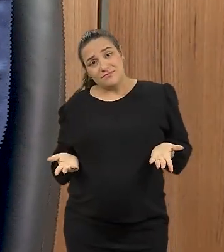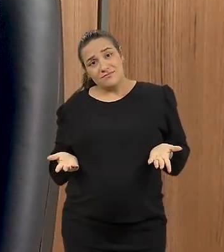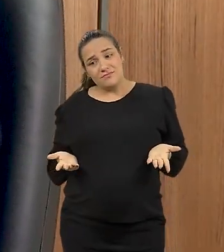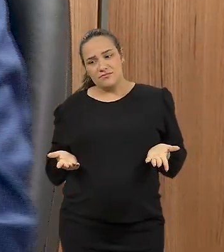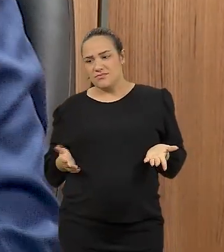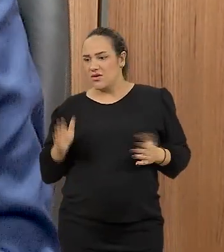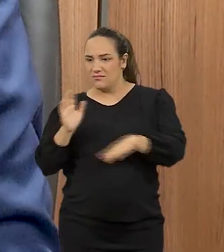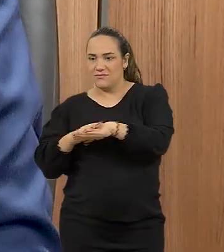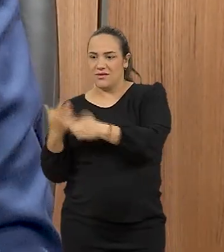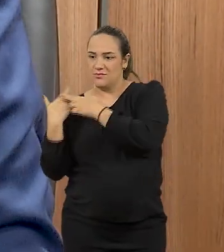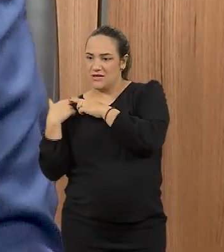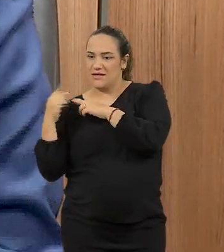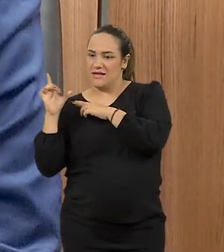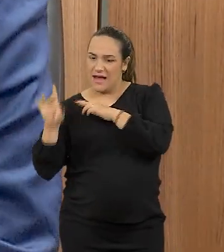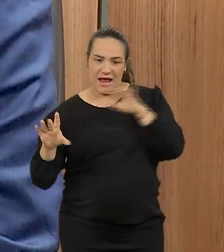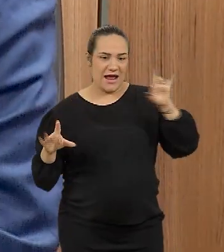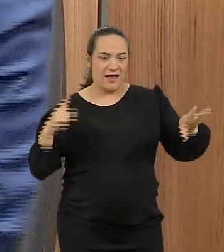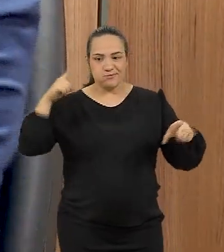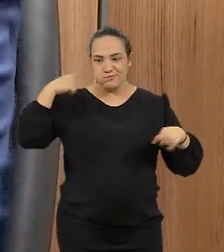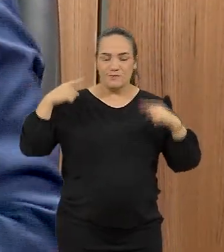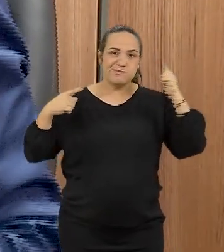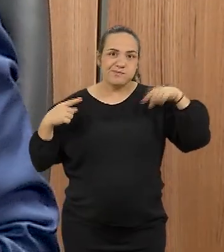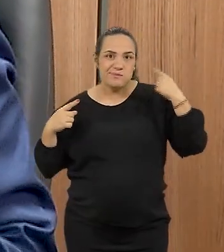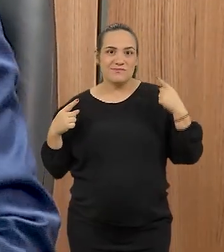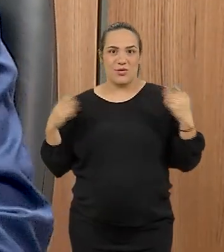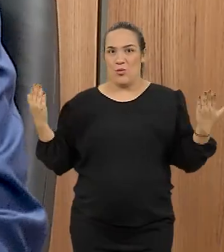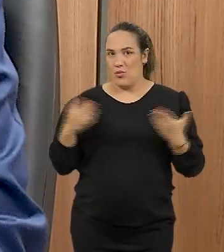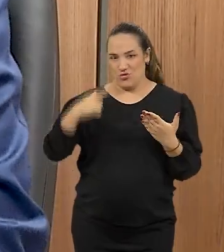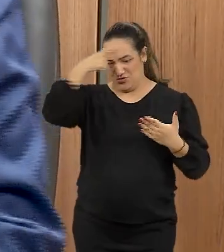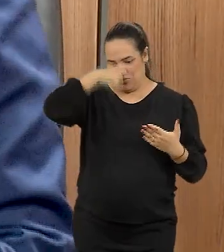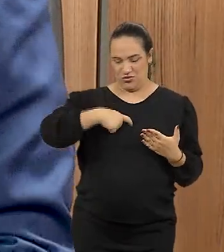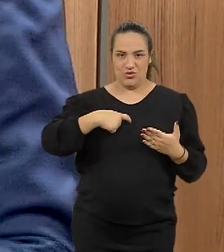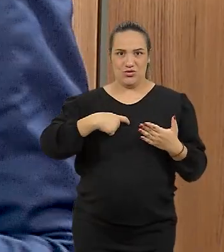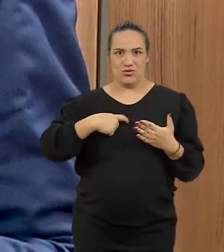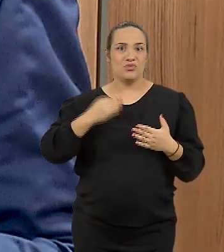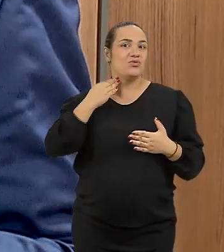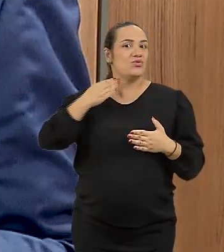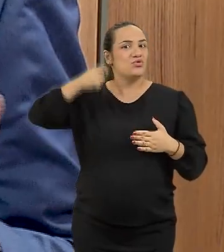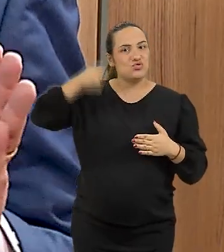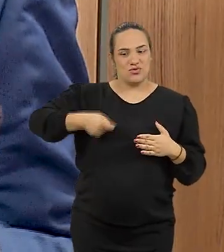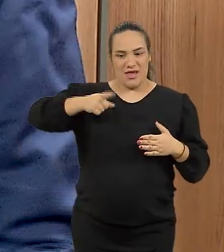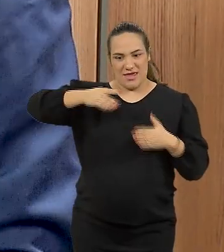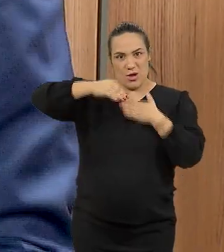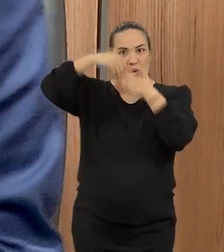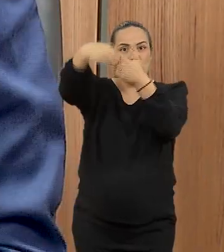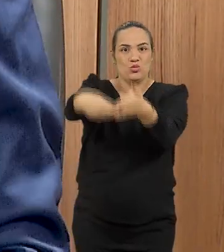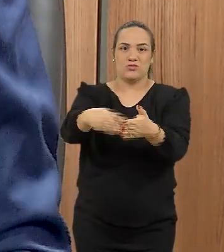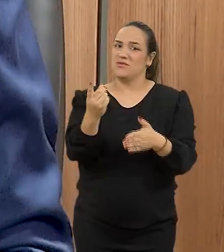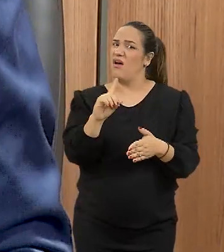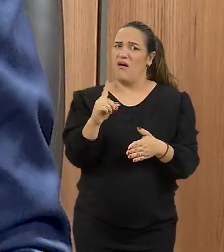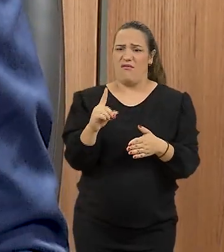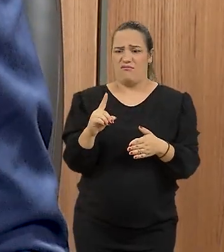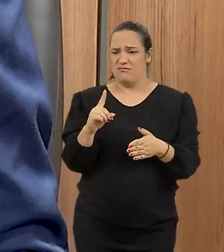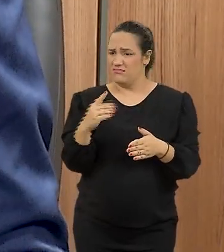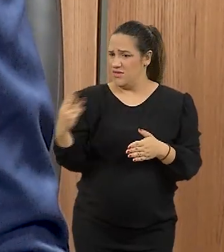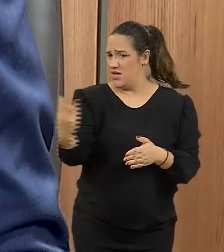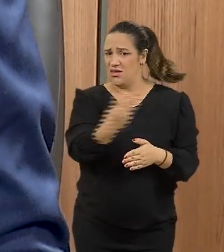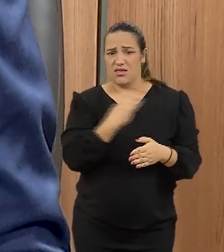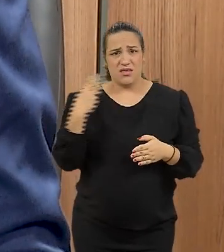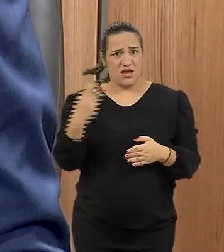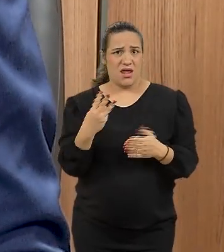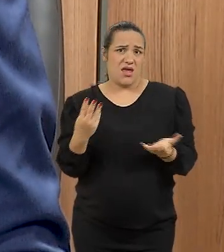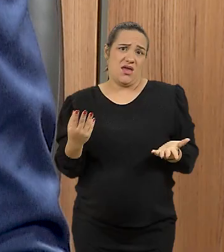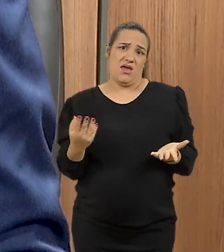fato, ele que se vire com isso. Então o juiz, hoje não é mais, o juiz é o dono do perito, não é mais,